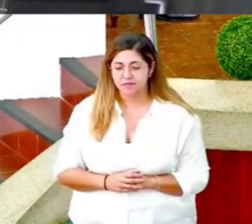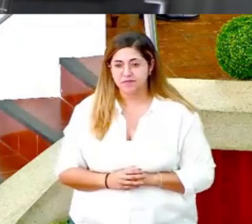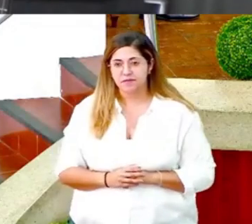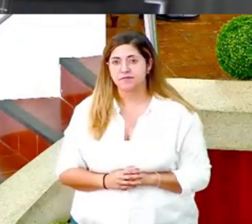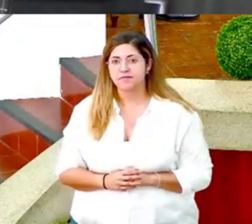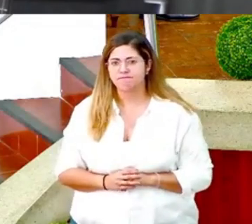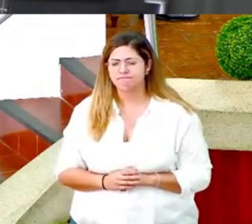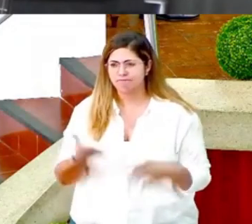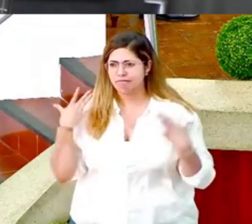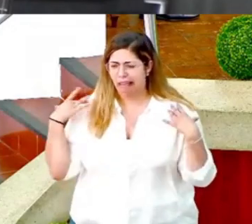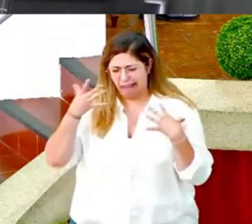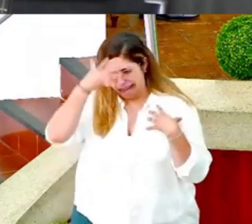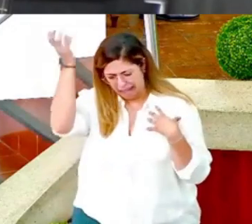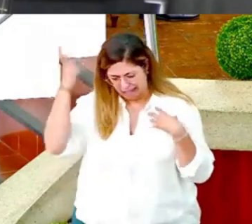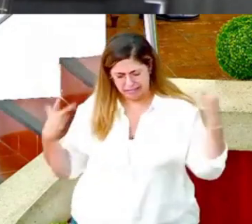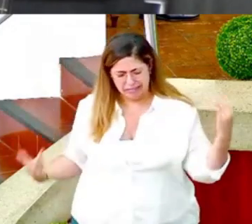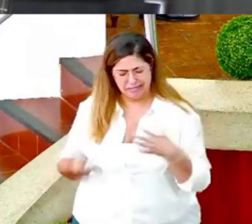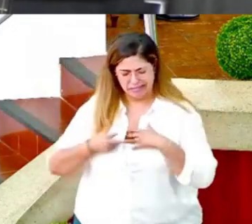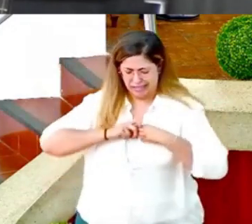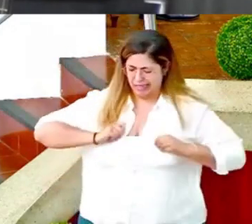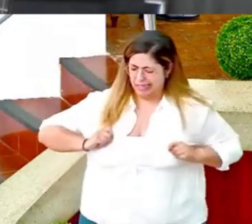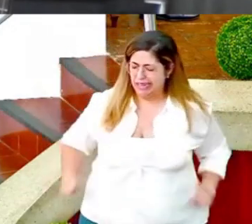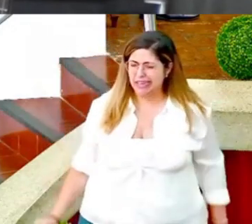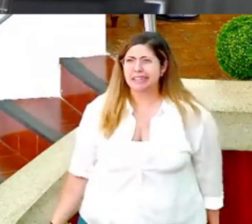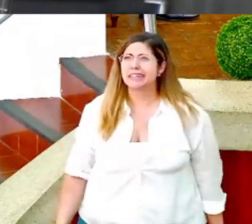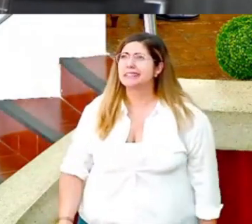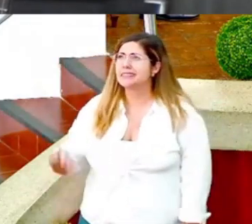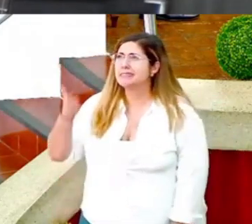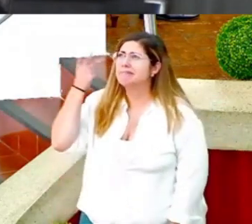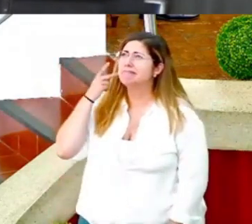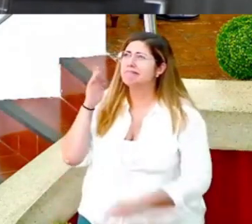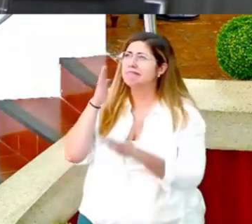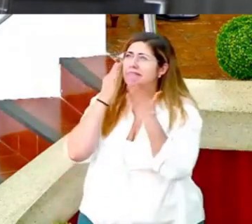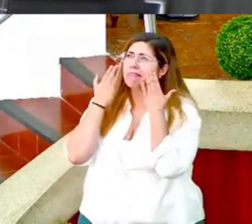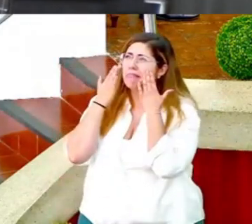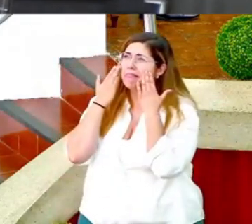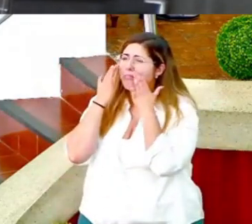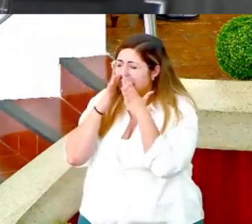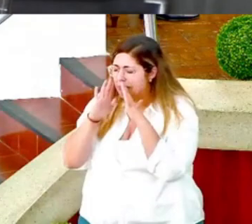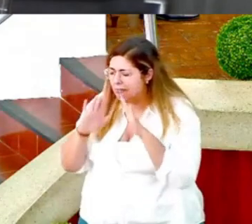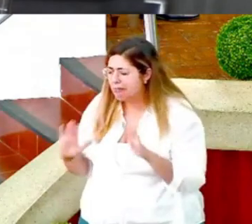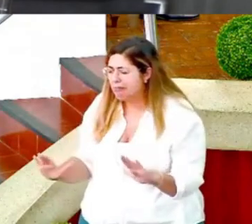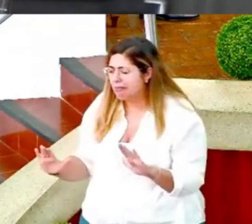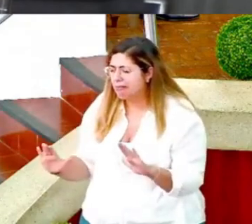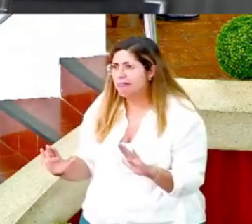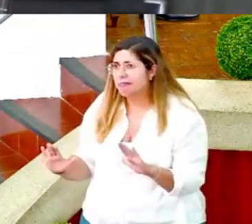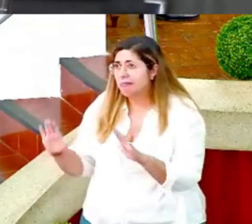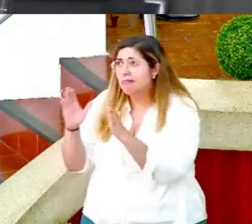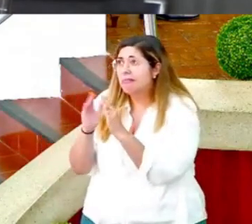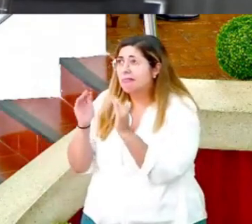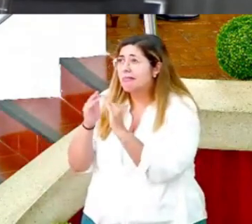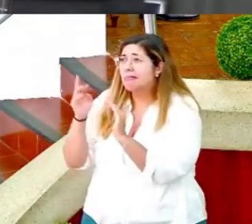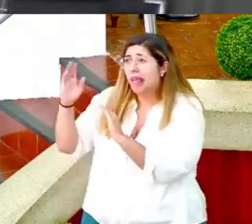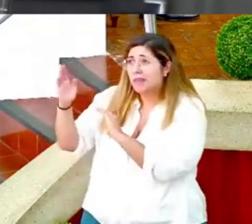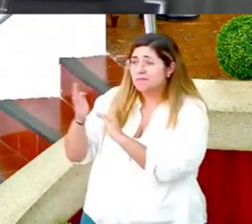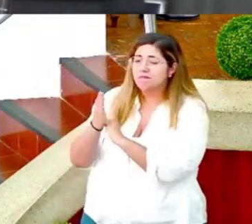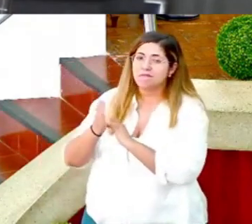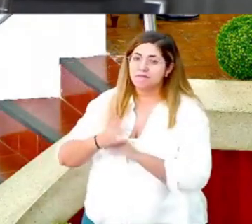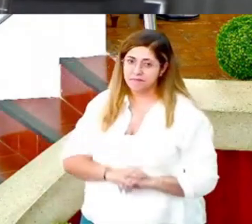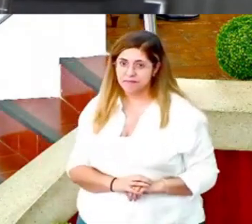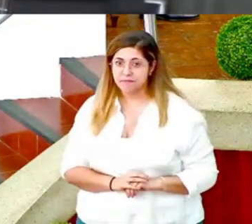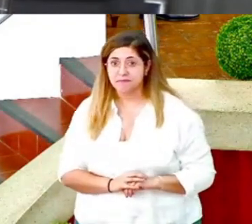ele rasgou as suas vestes. Por que será? Porque a palavra do livro,